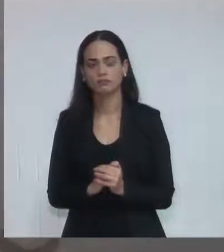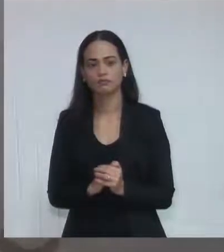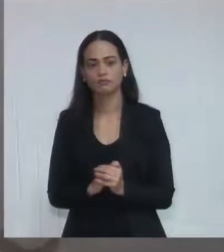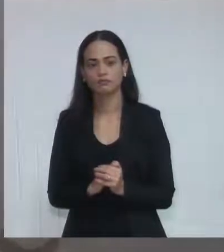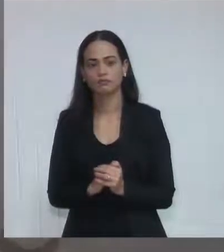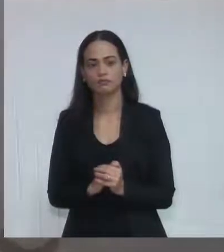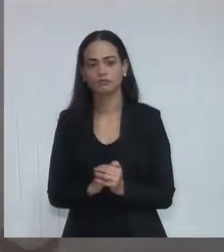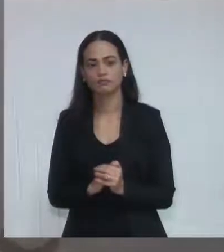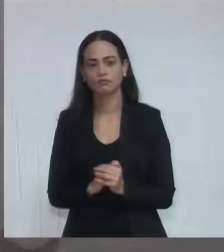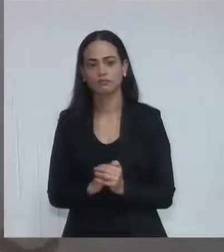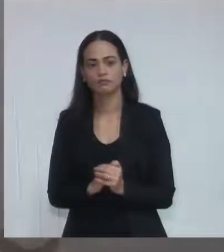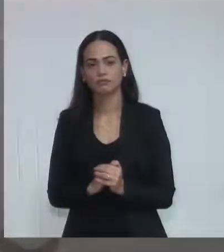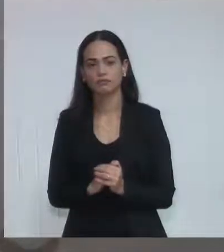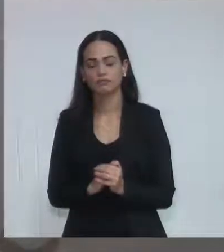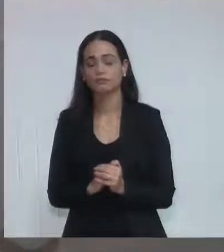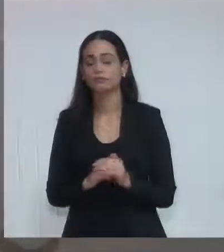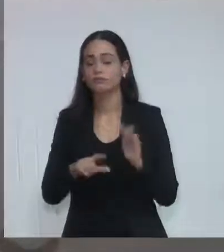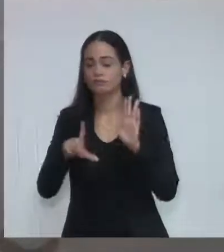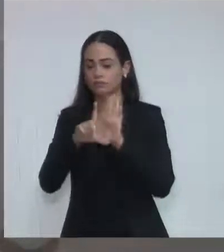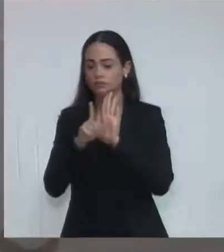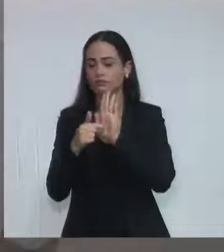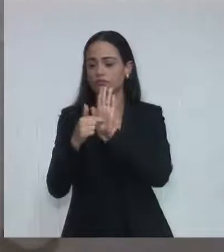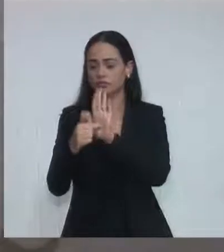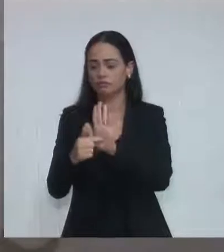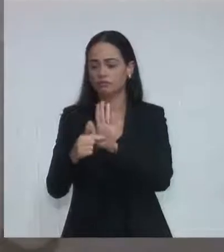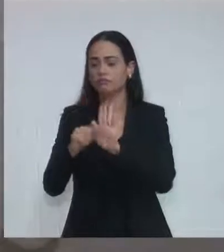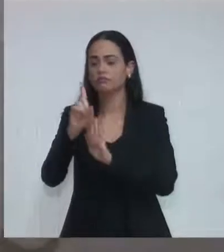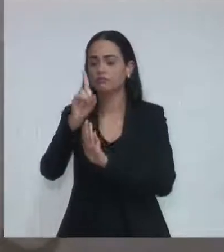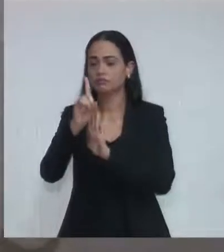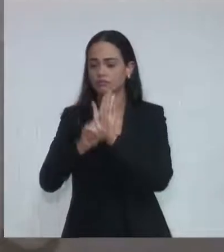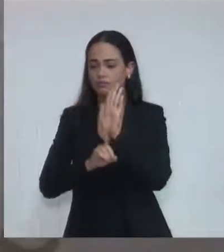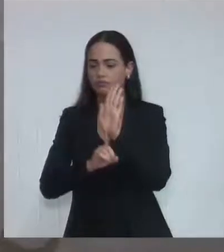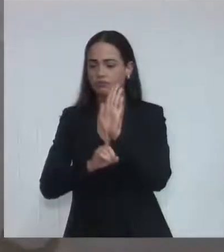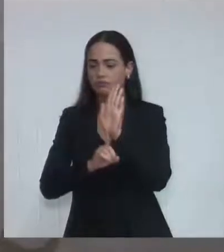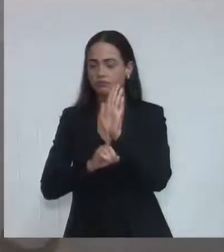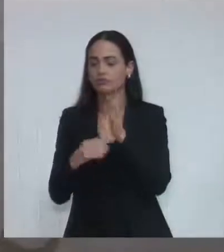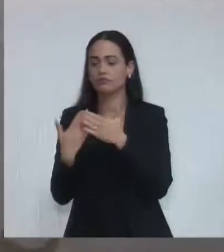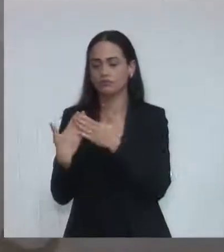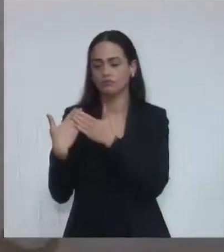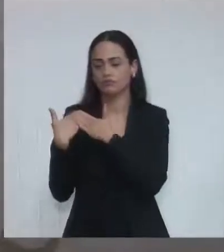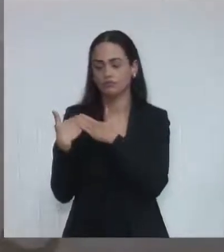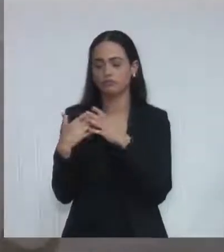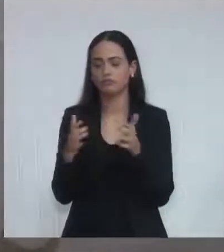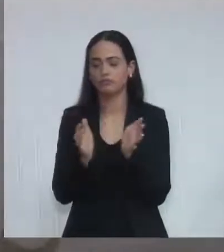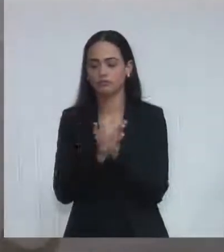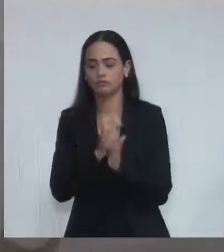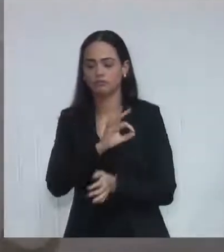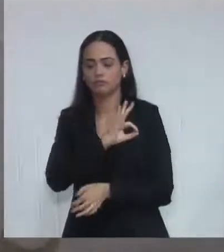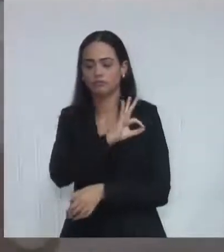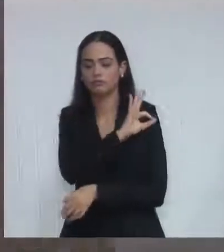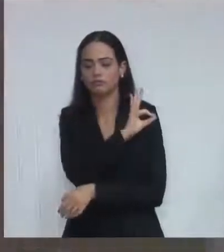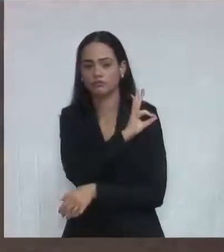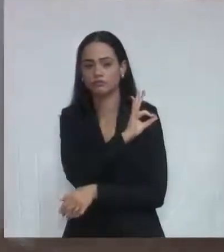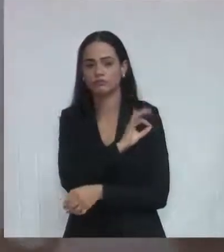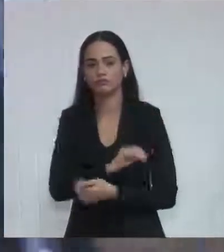atualiza direitos e deveres da Guarda Municipal. E também junto com